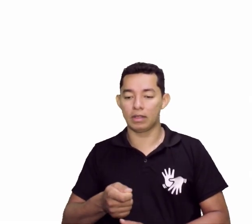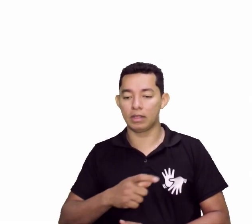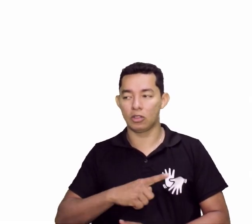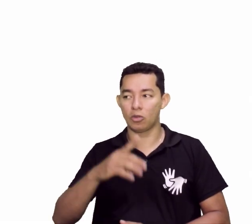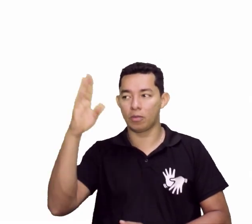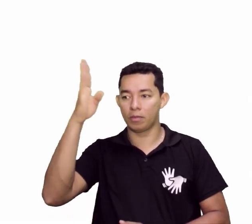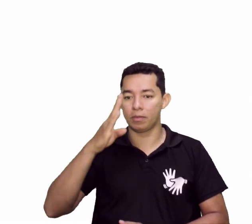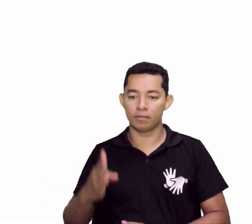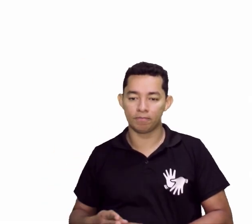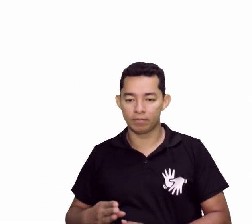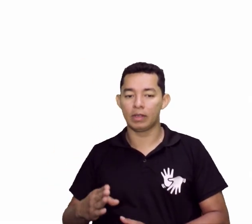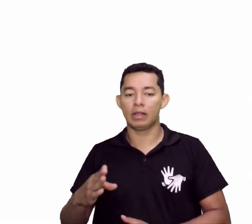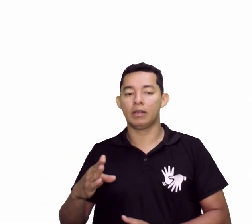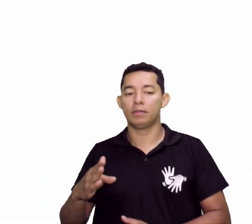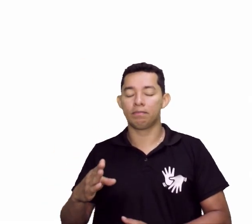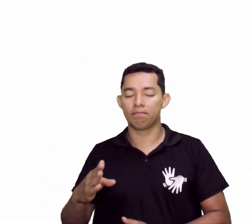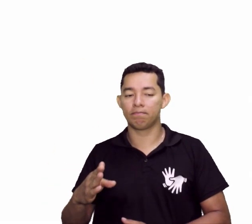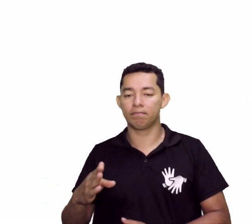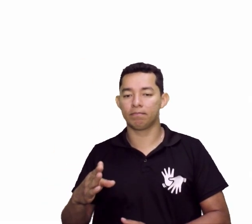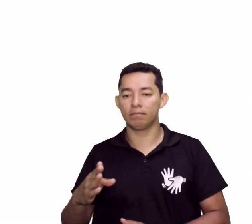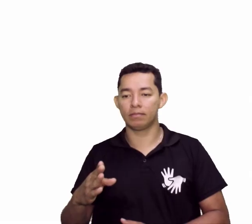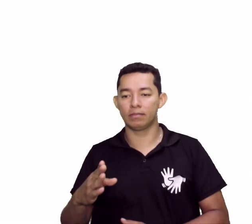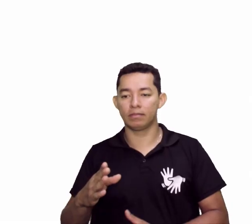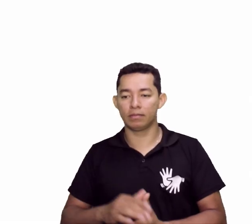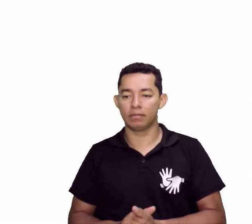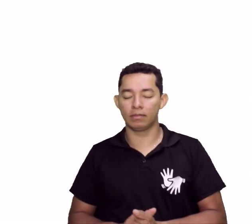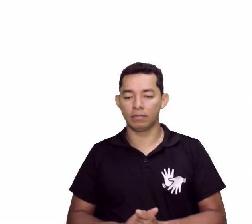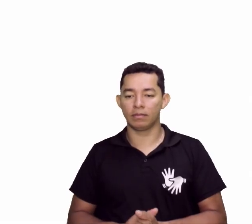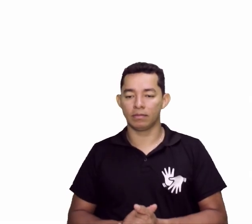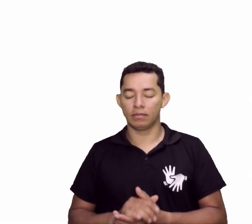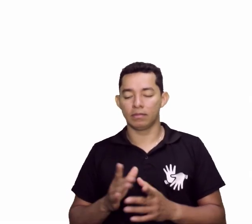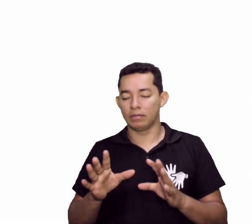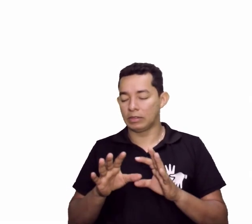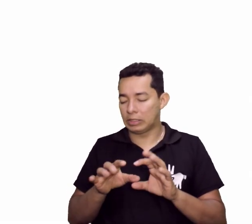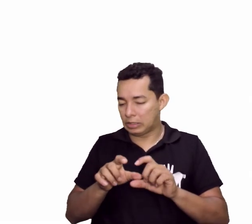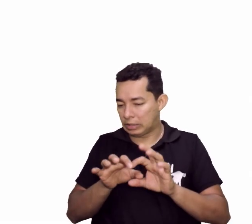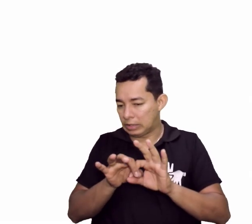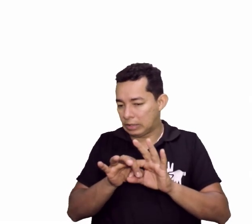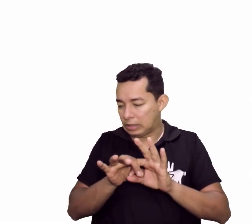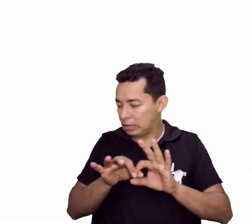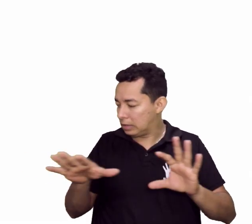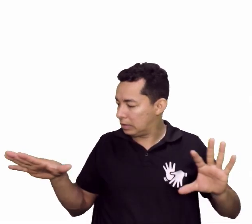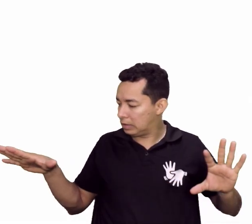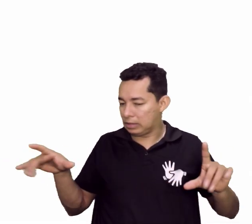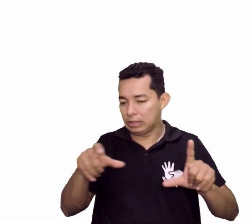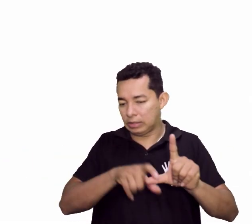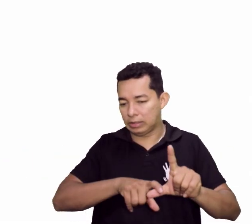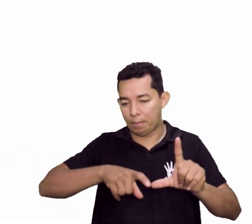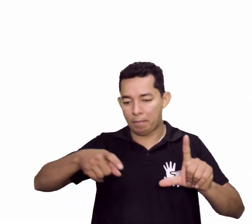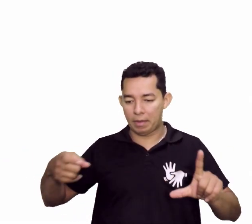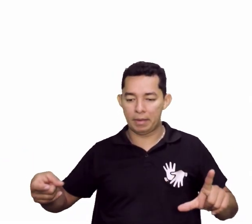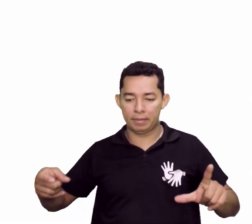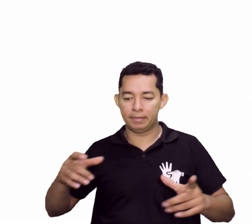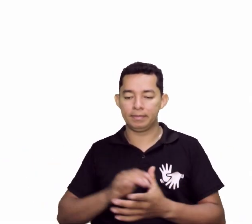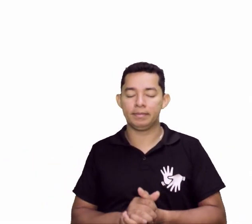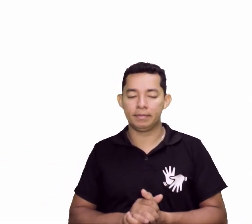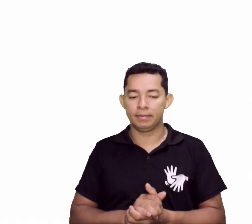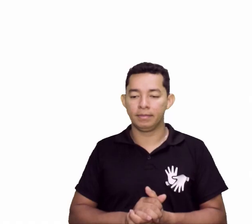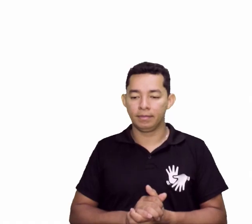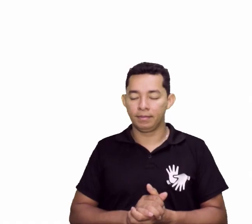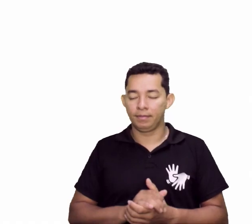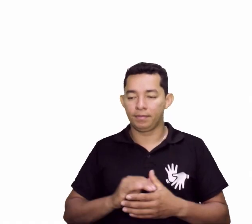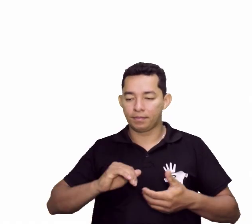Brasil, nesse caso, estava se desvinculando, né? É um ato simbólico em que o Brasil começa a